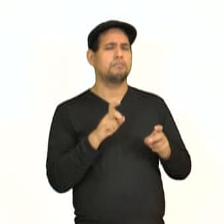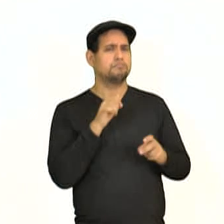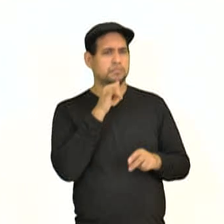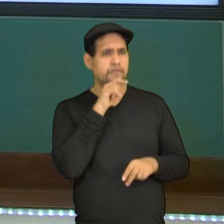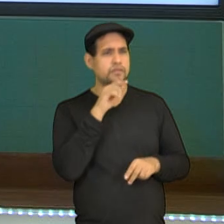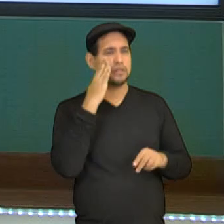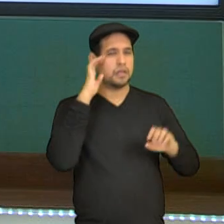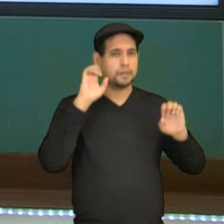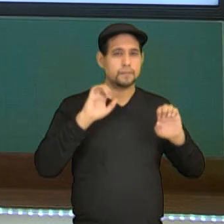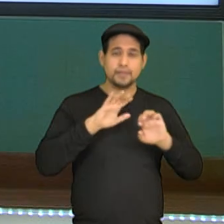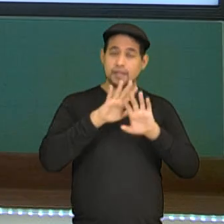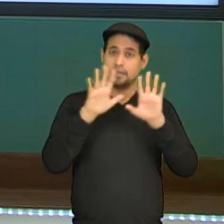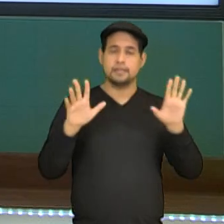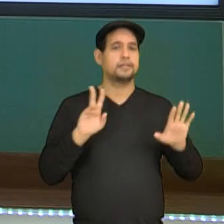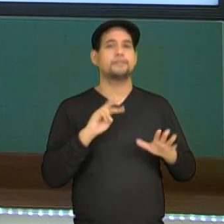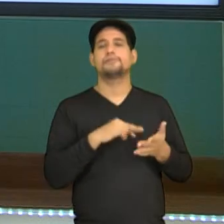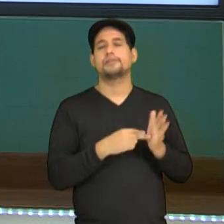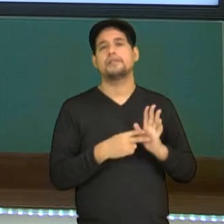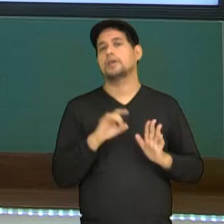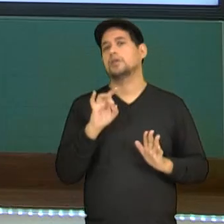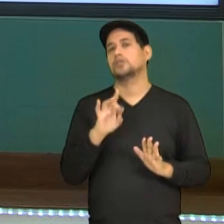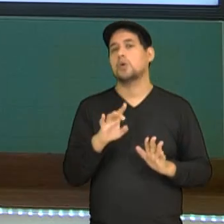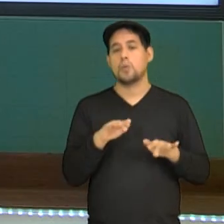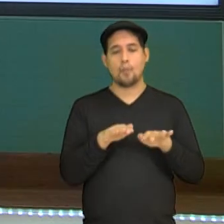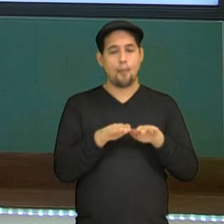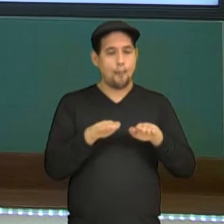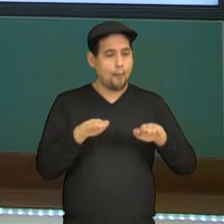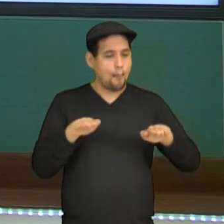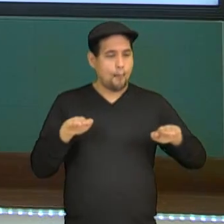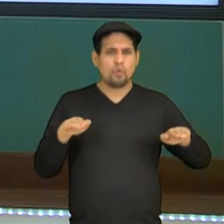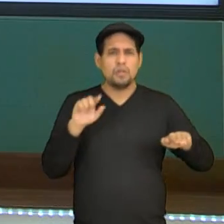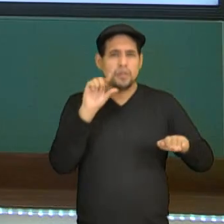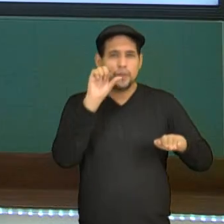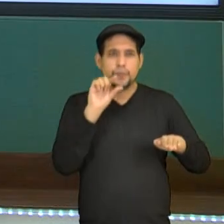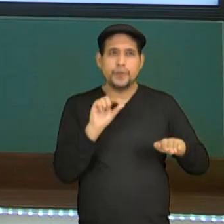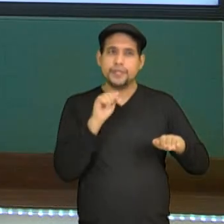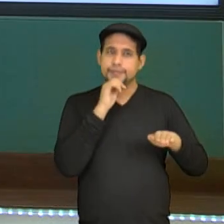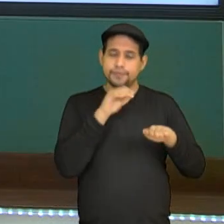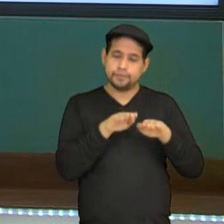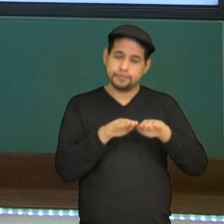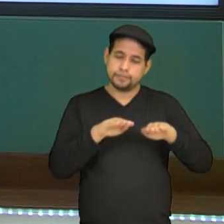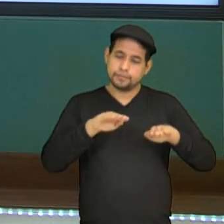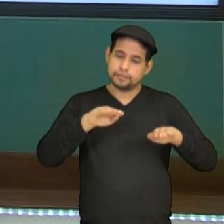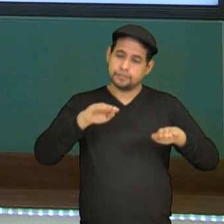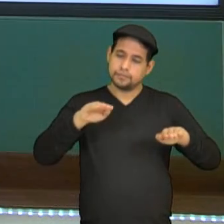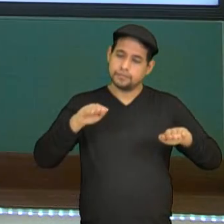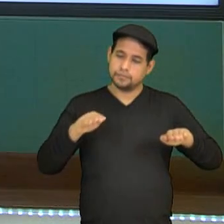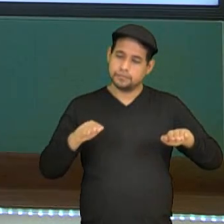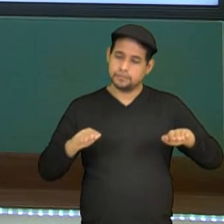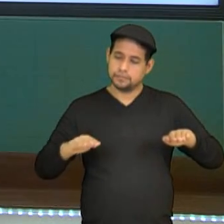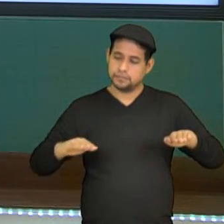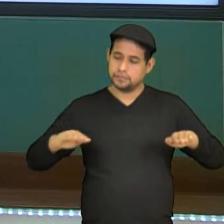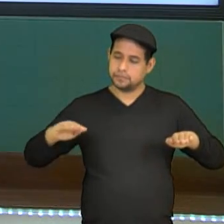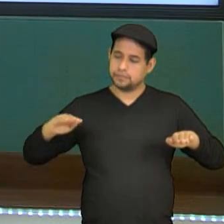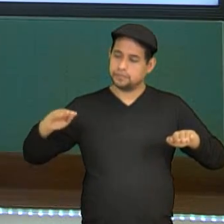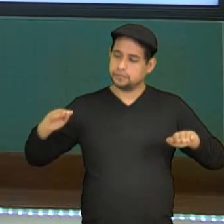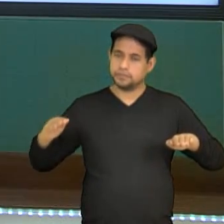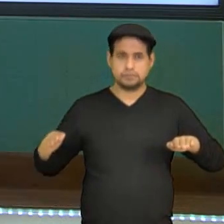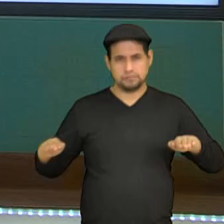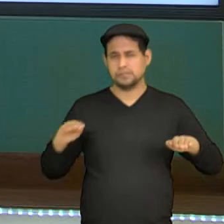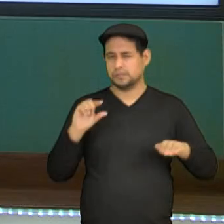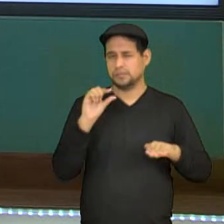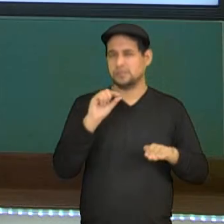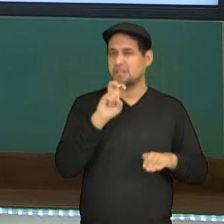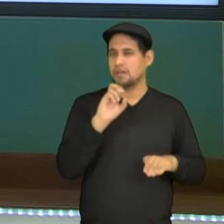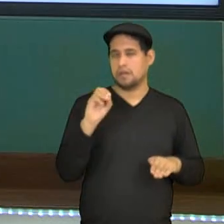você entenda que não é exatamente plana, e sim com elevações suaves, graduais abaixo